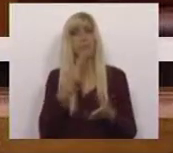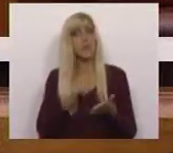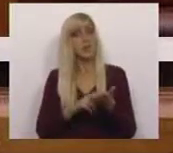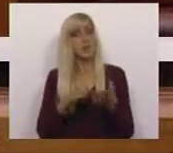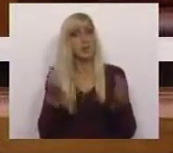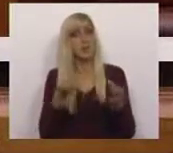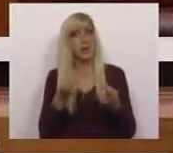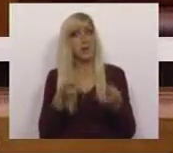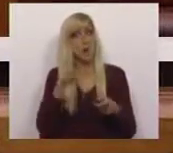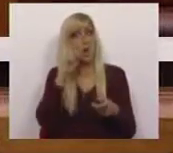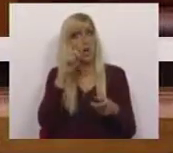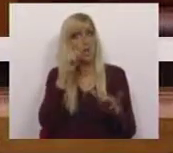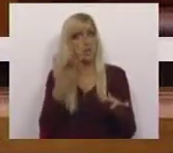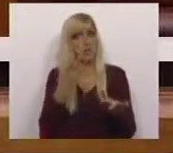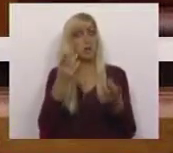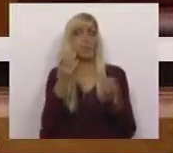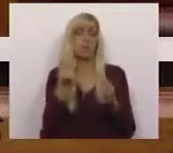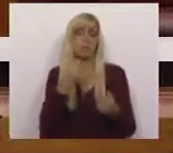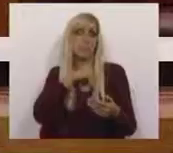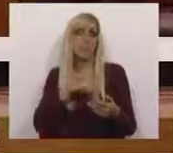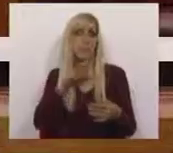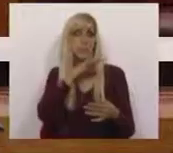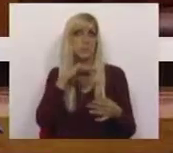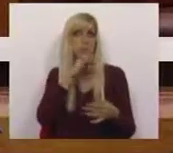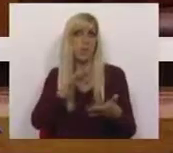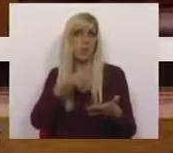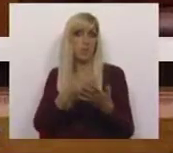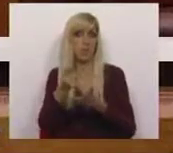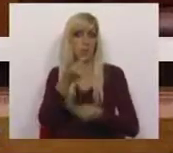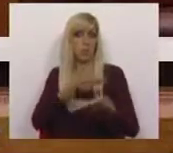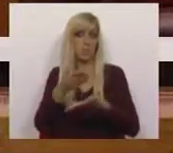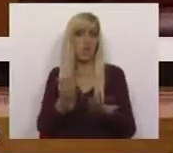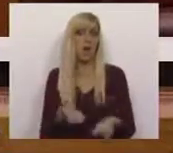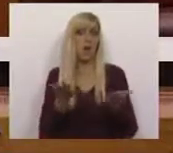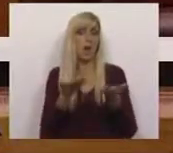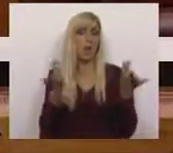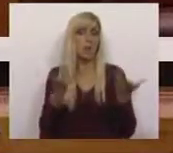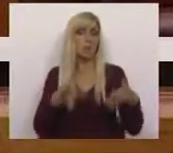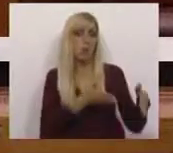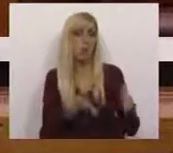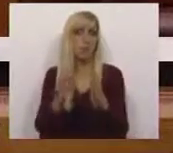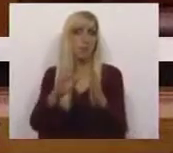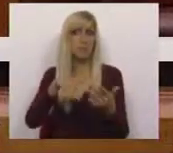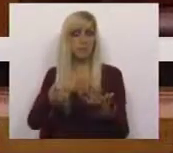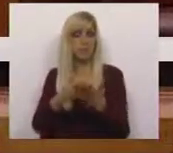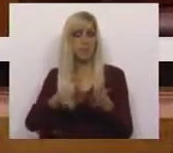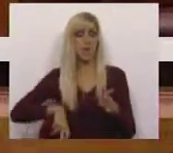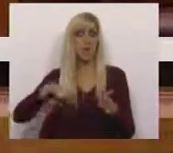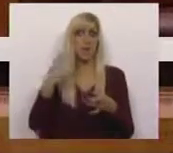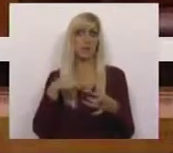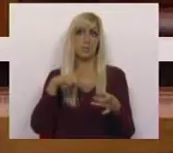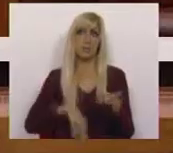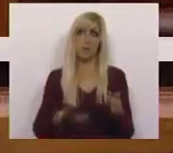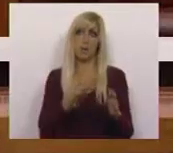é que garantir rendimentos às famílias e robustecer a nossa economia é o caminho para gerar riqueza no país